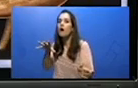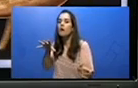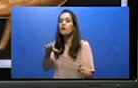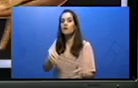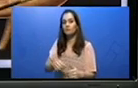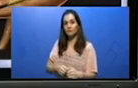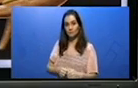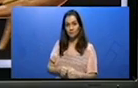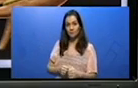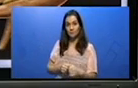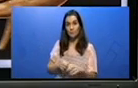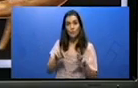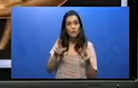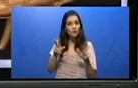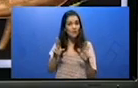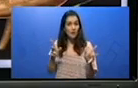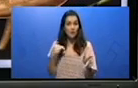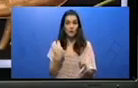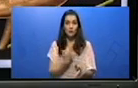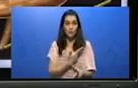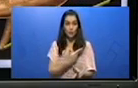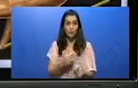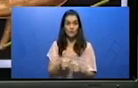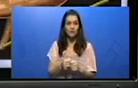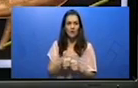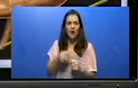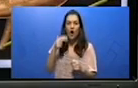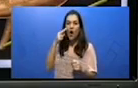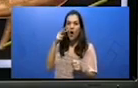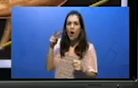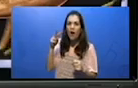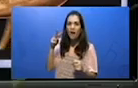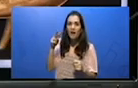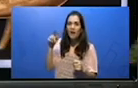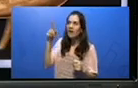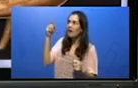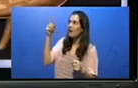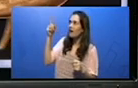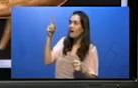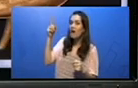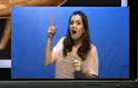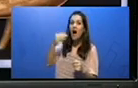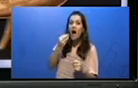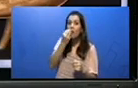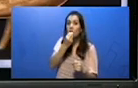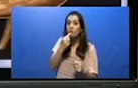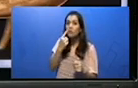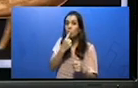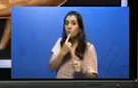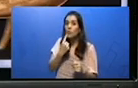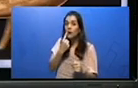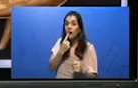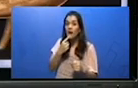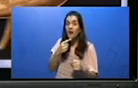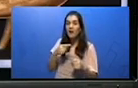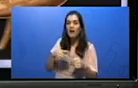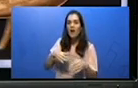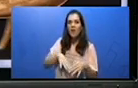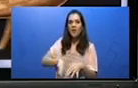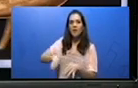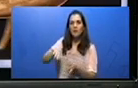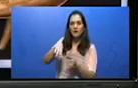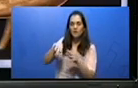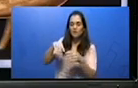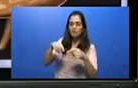Aqui uma figura de uma planária, onde a boca se situa na parte inferior, na parte de baixo, na parte ventral do corpo